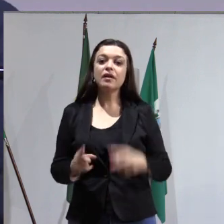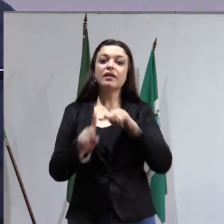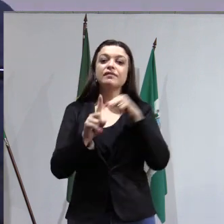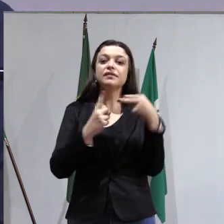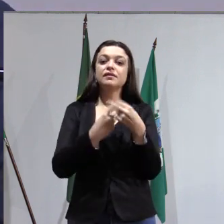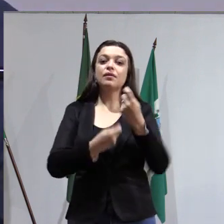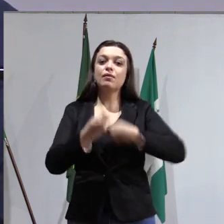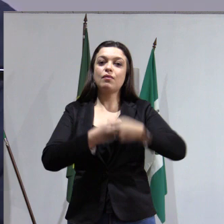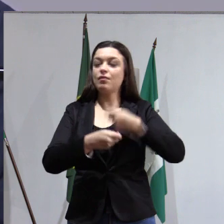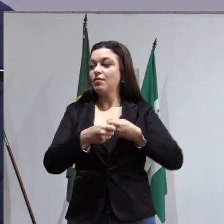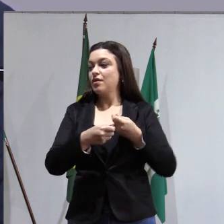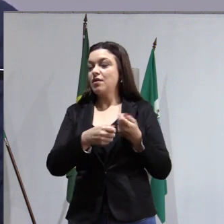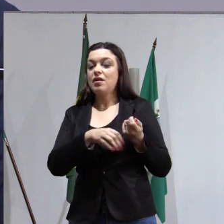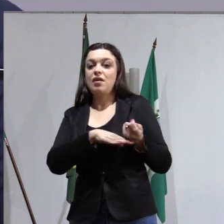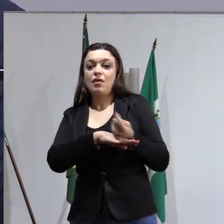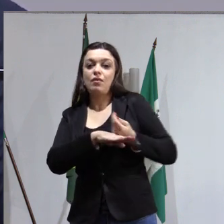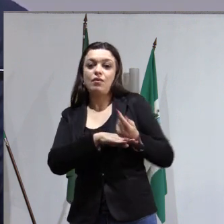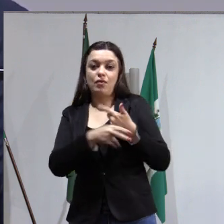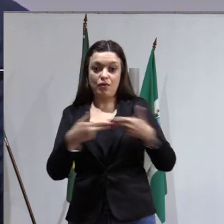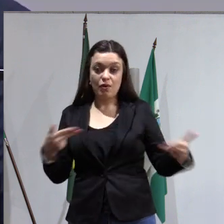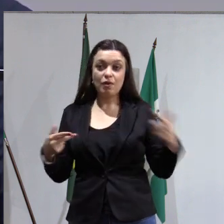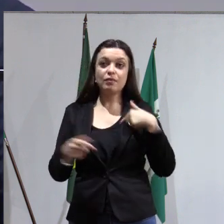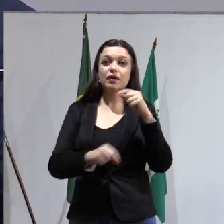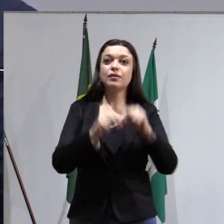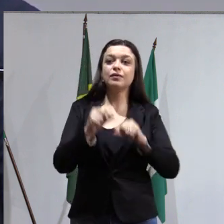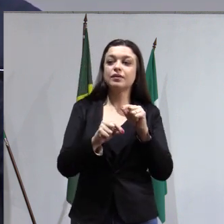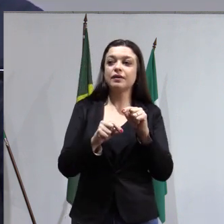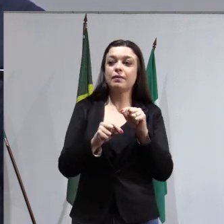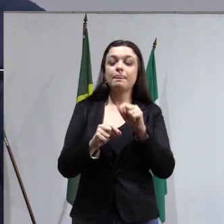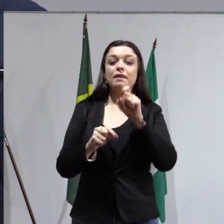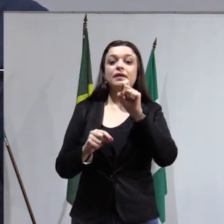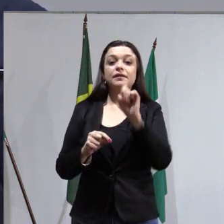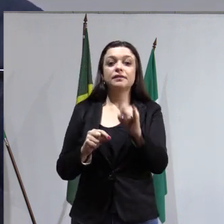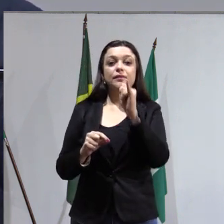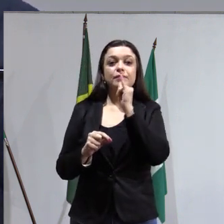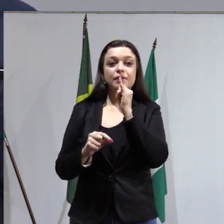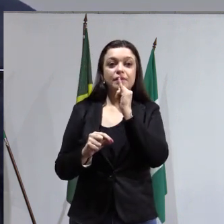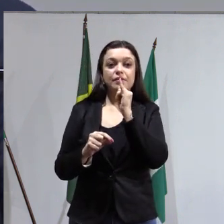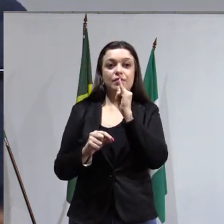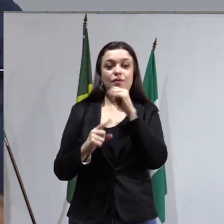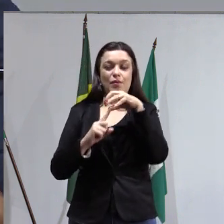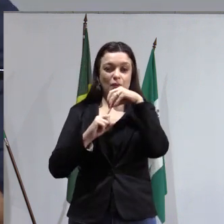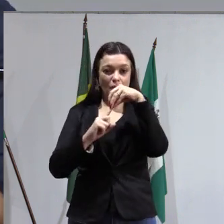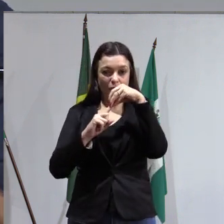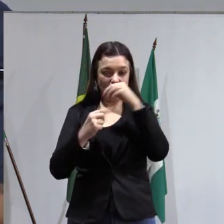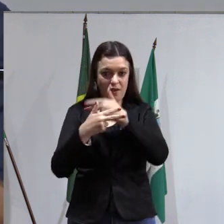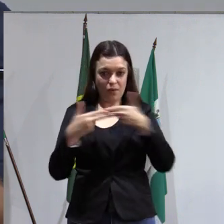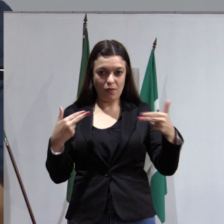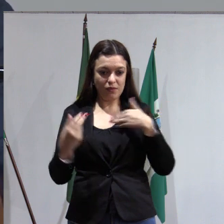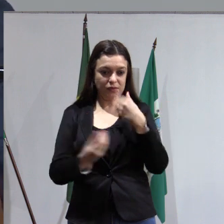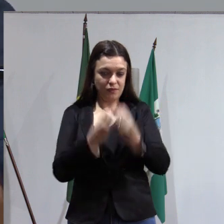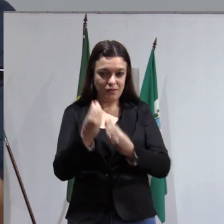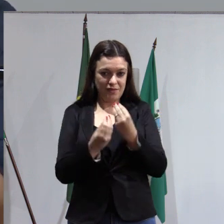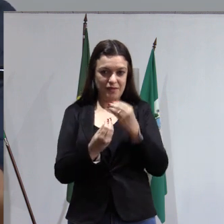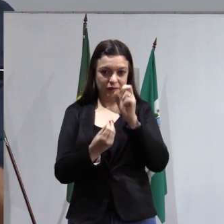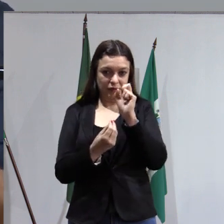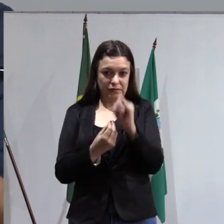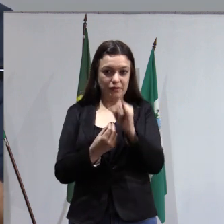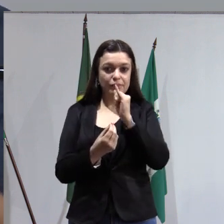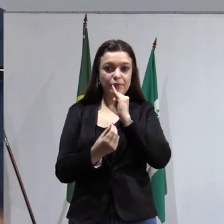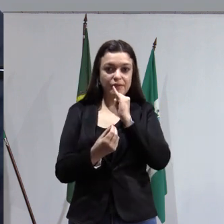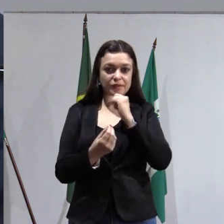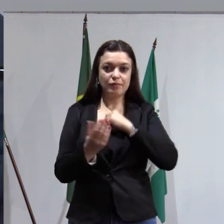econômica, é tentar colocar que... A única coisa em que extensão é citada em todo